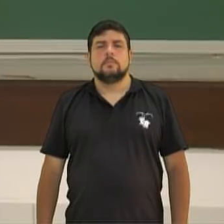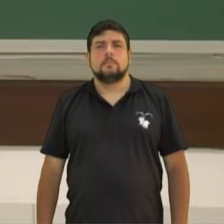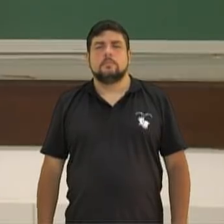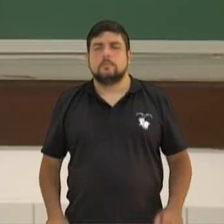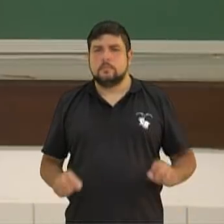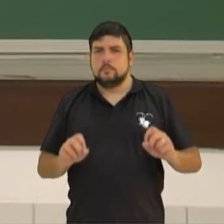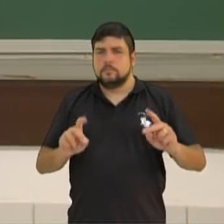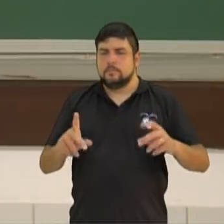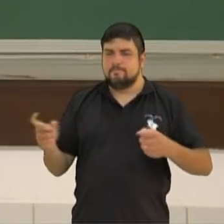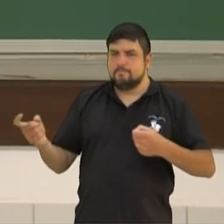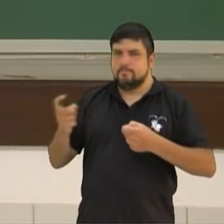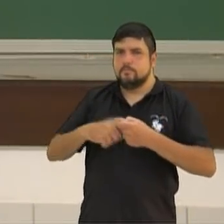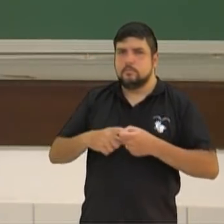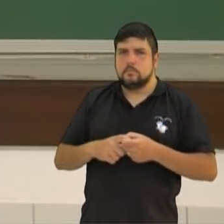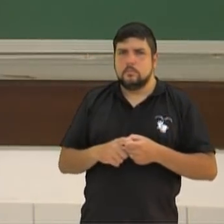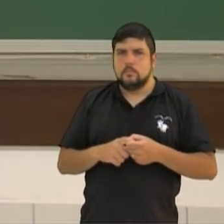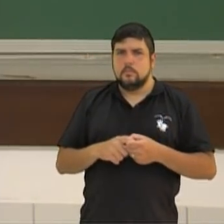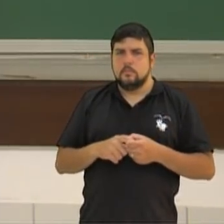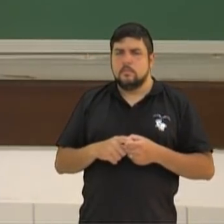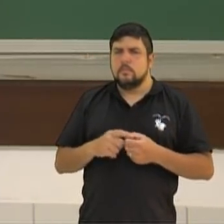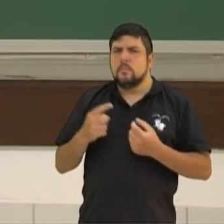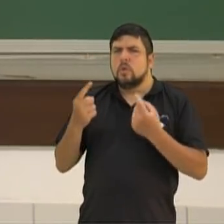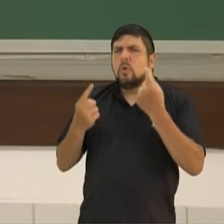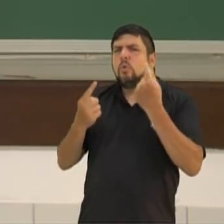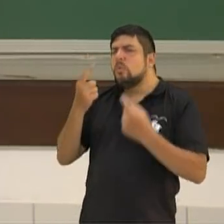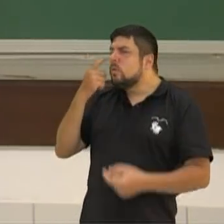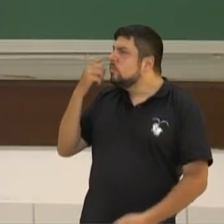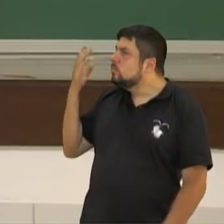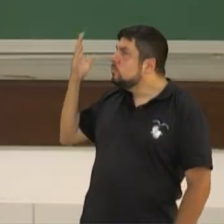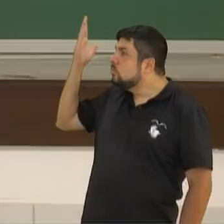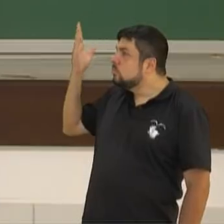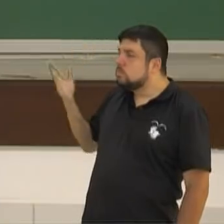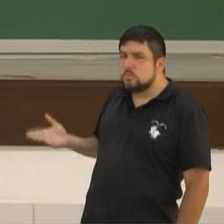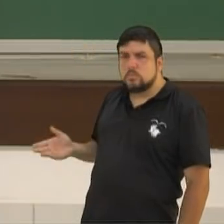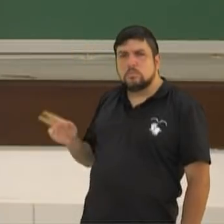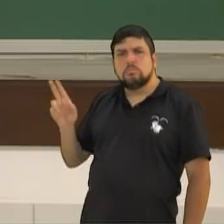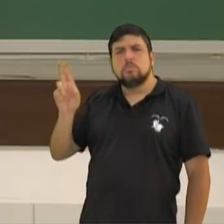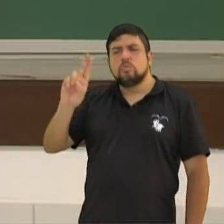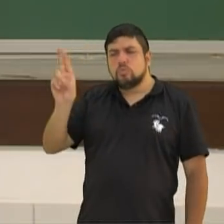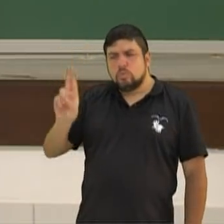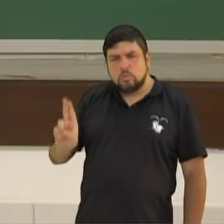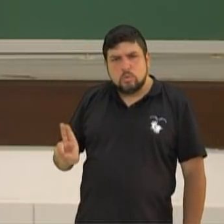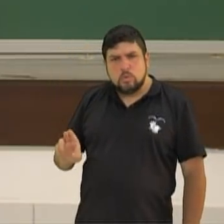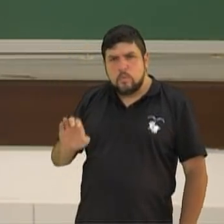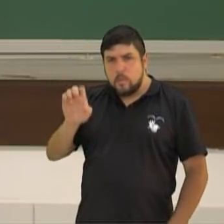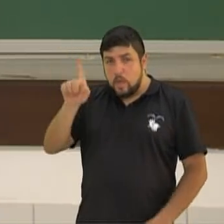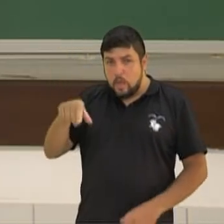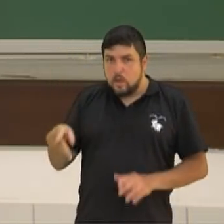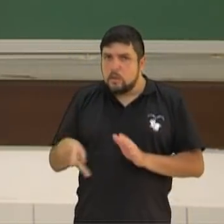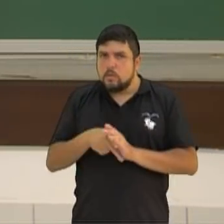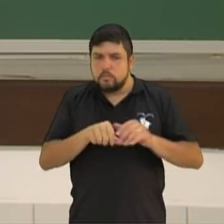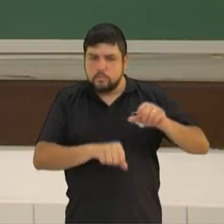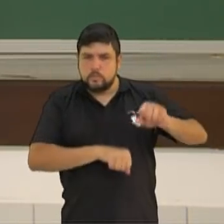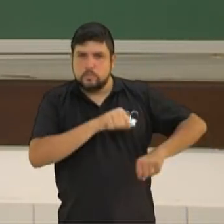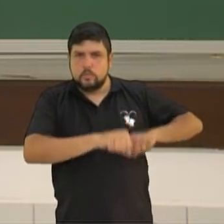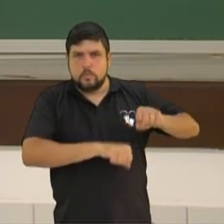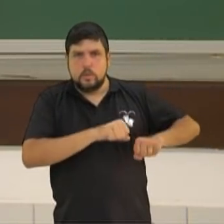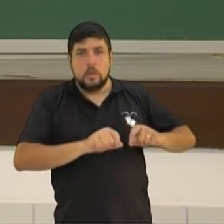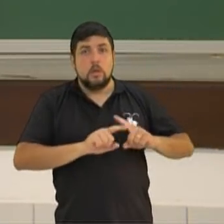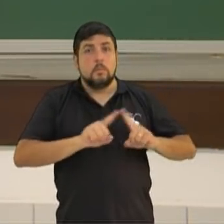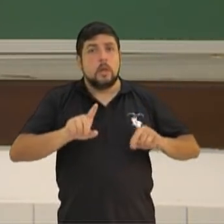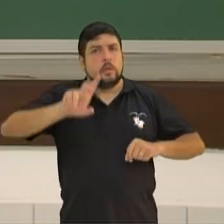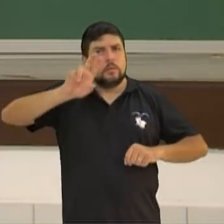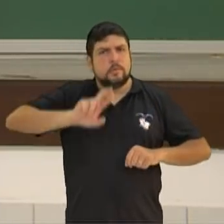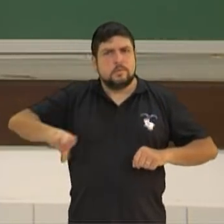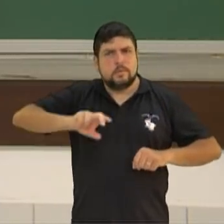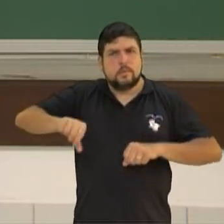Já retornamos. Você identificou qual dessas alternativas ali é uma modalidade do ciclismo, mas